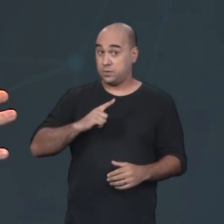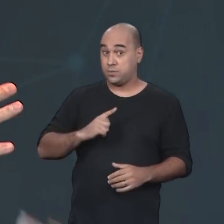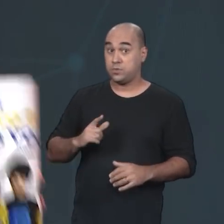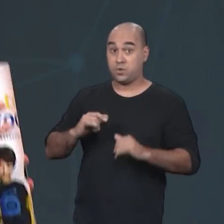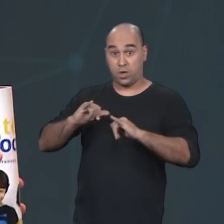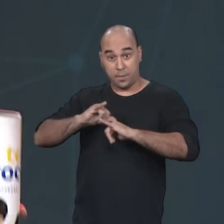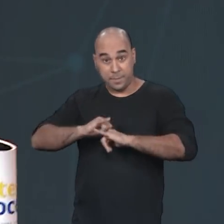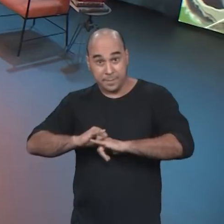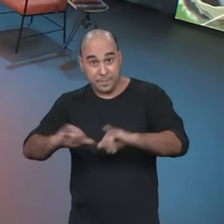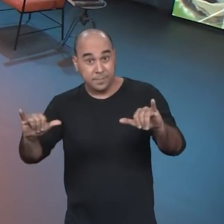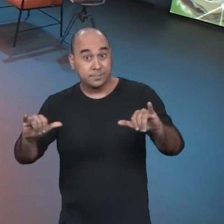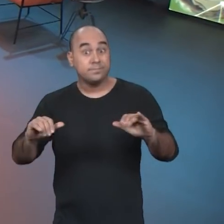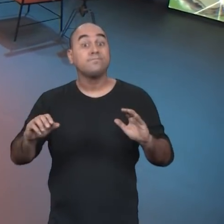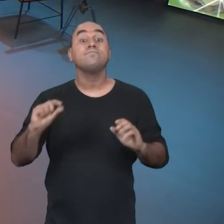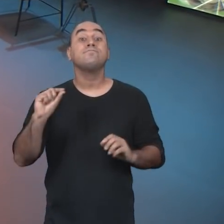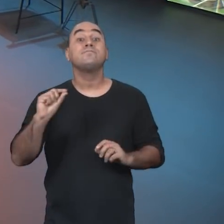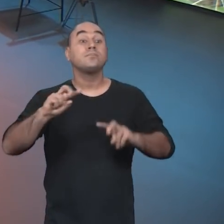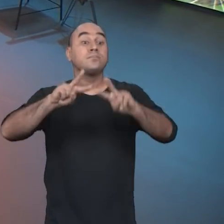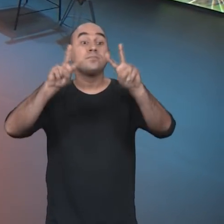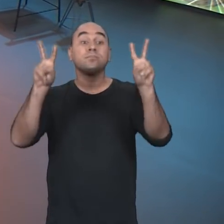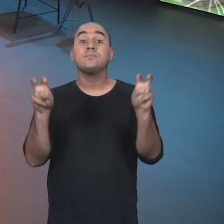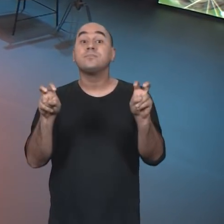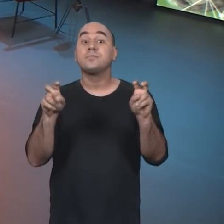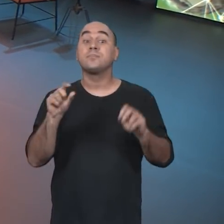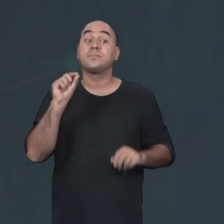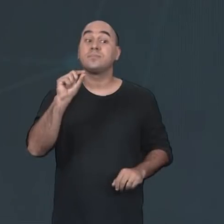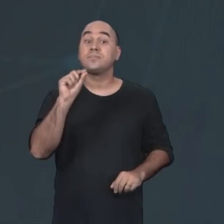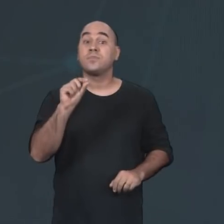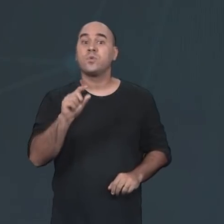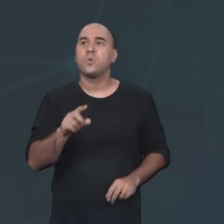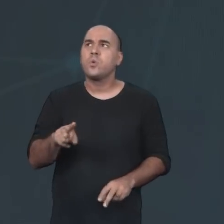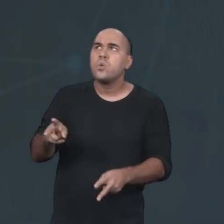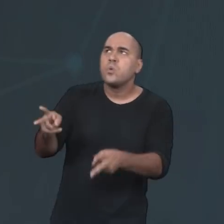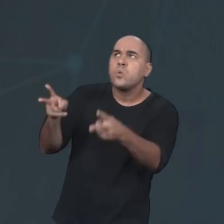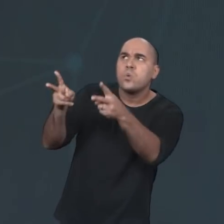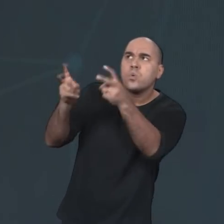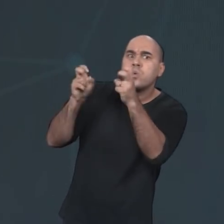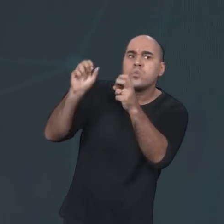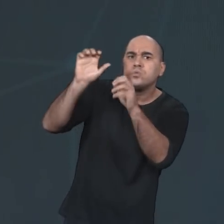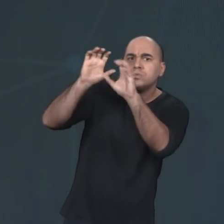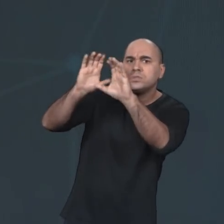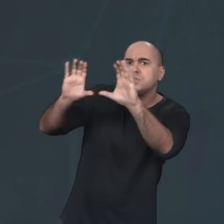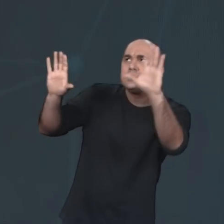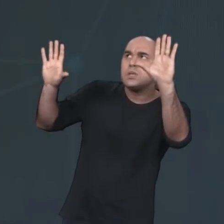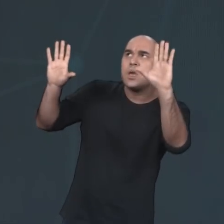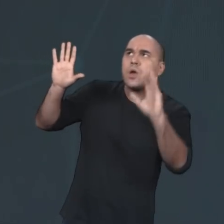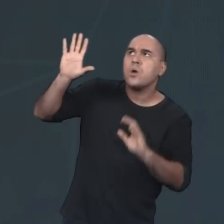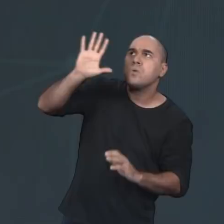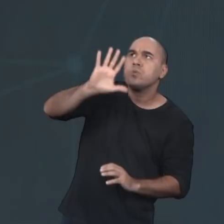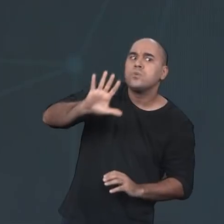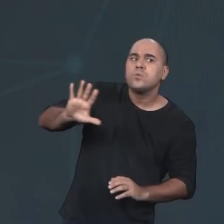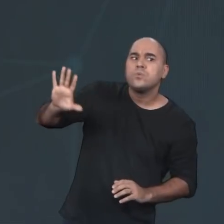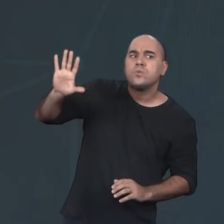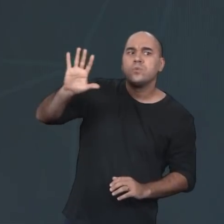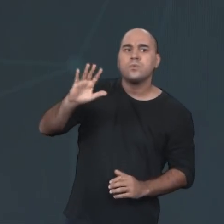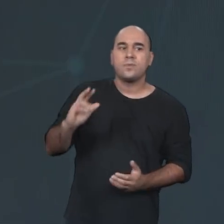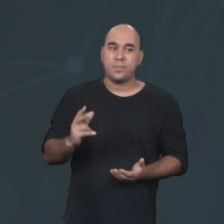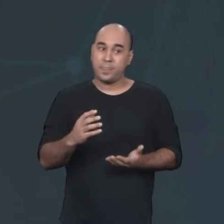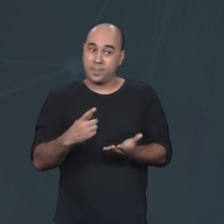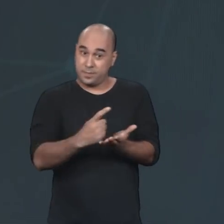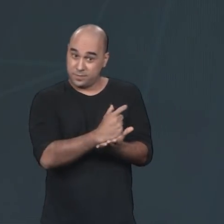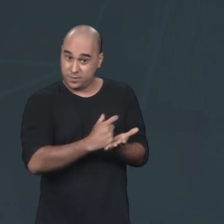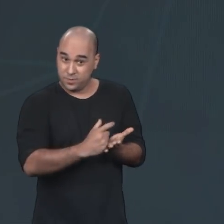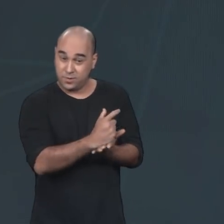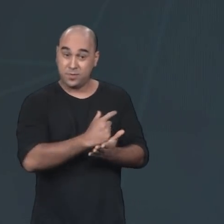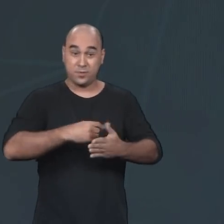aqui na tela o tema de hoje, Um Sinal do Céu. O teólogo, arqueólogo e filósofo Rodrigo Silva